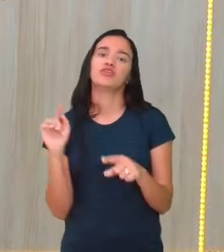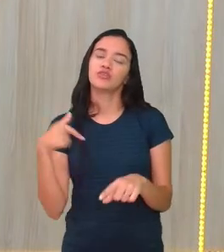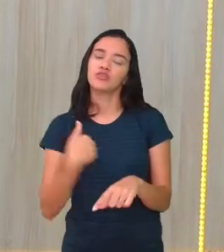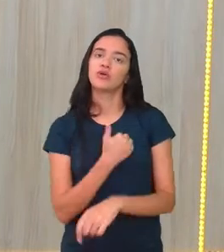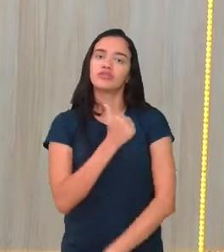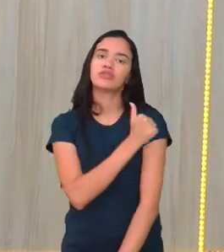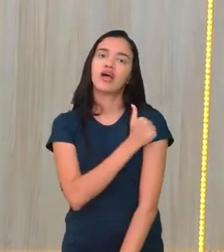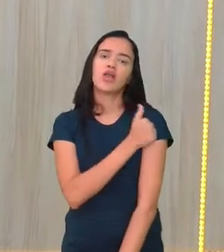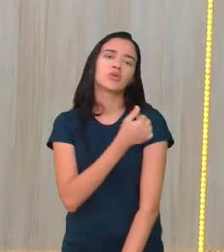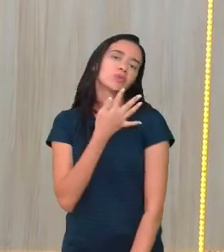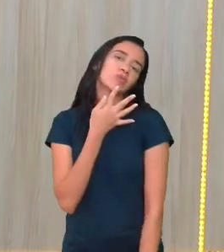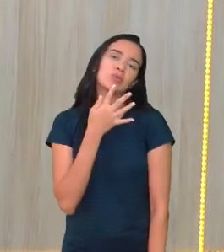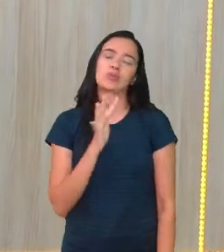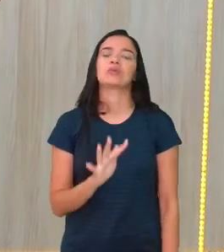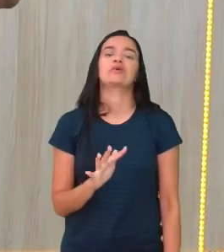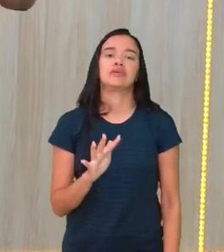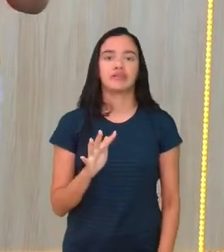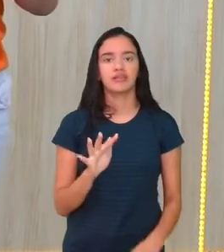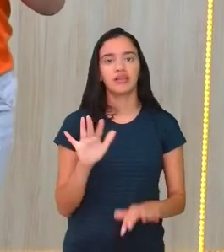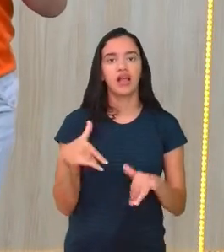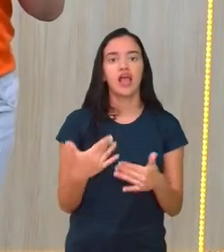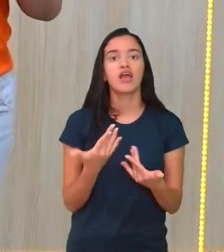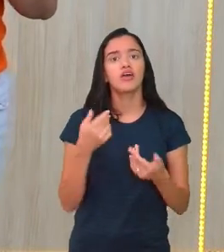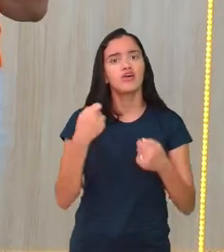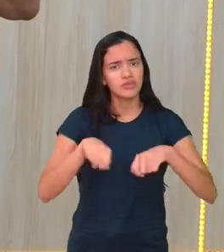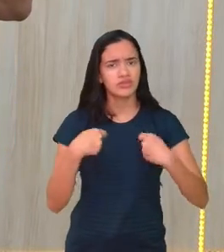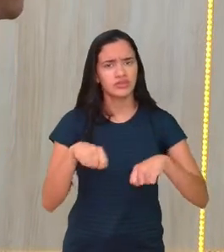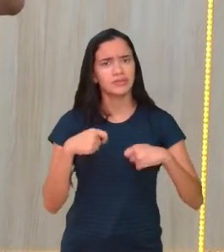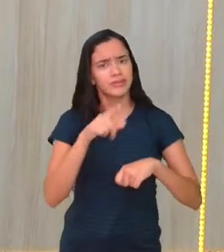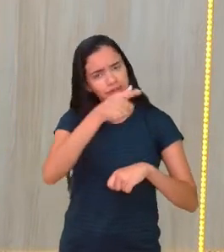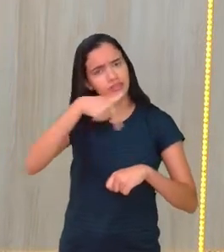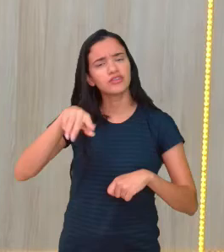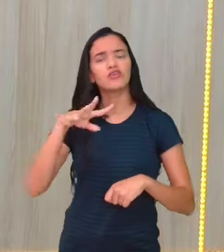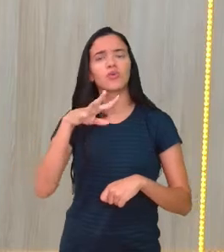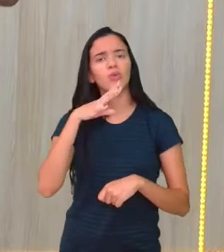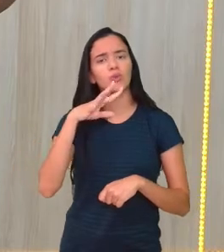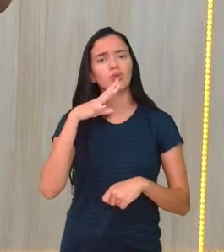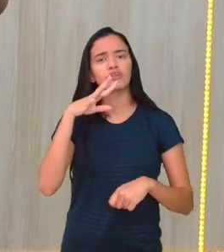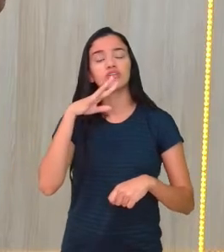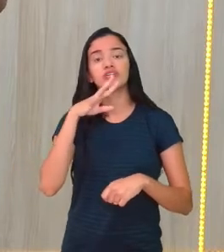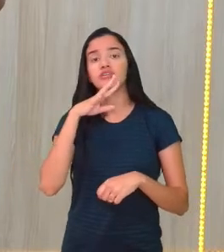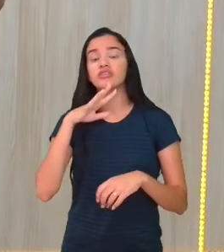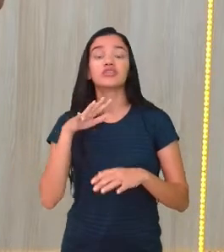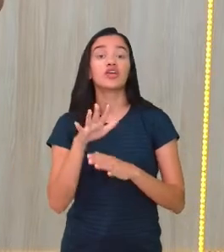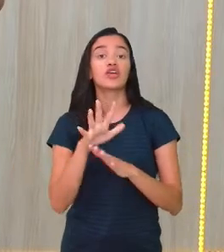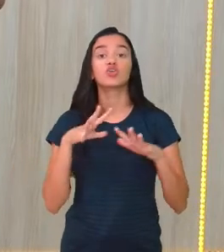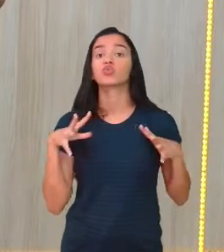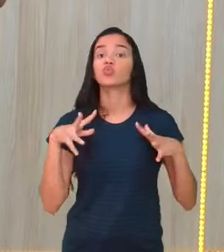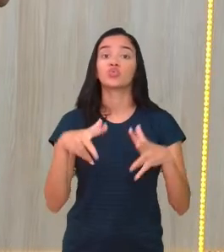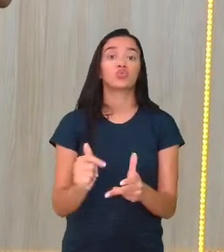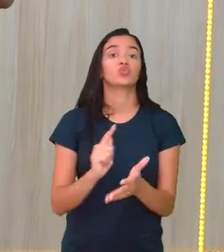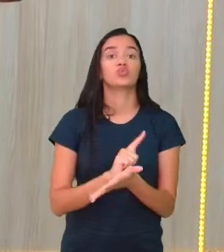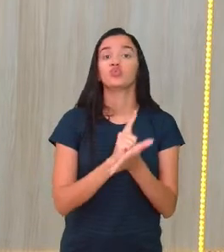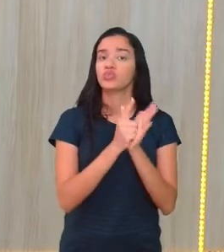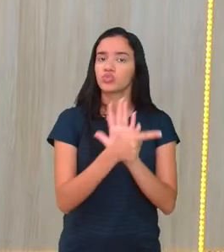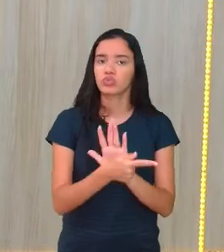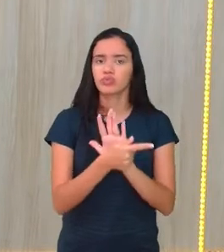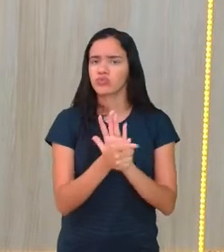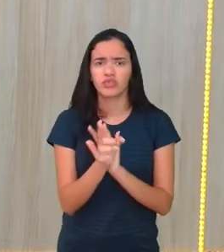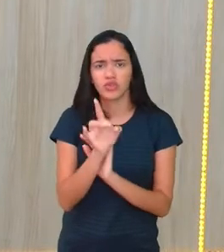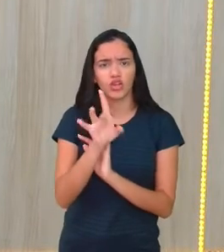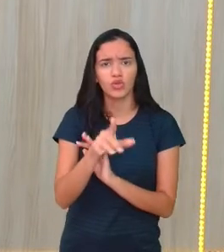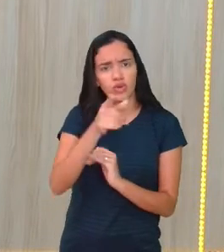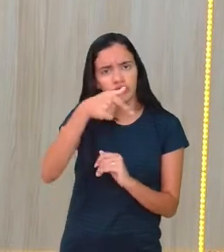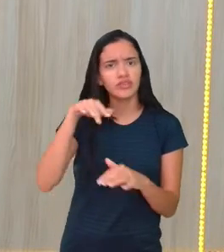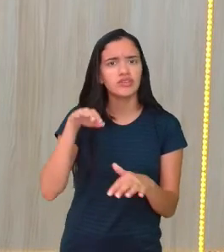não conhecem, né? Vocês precisam conhecer todos os gêneros musicais, não só aquele que